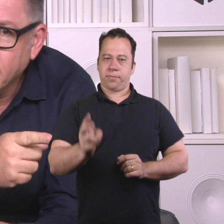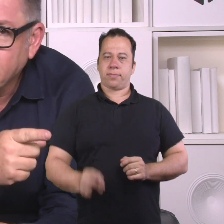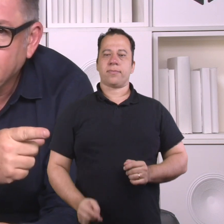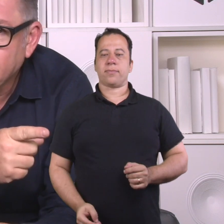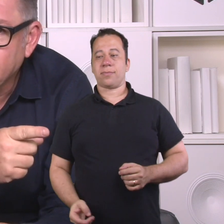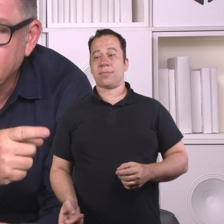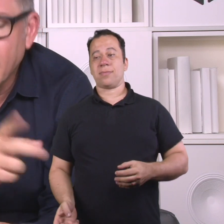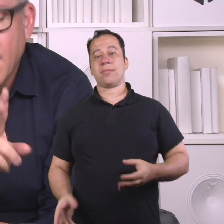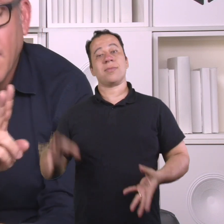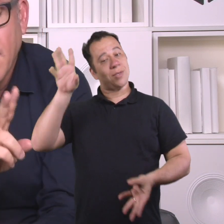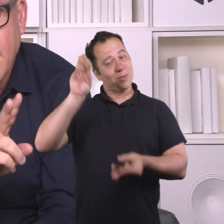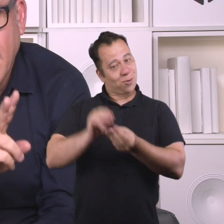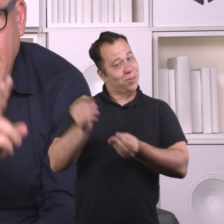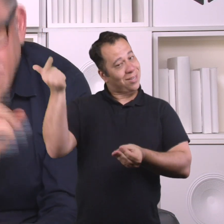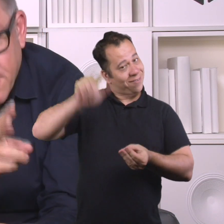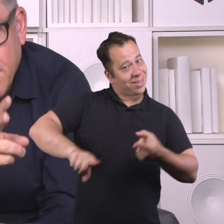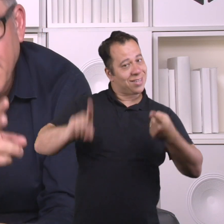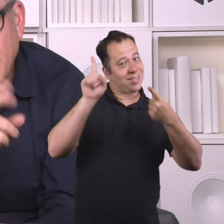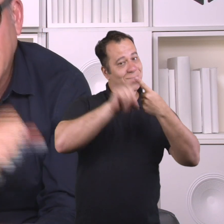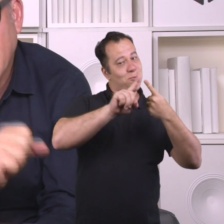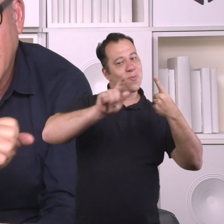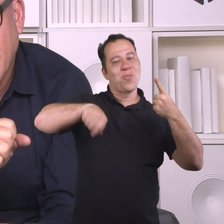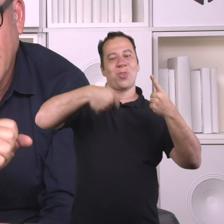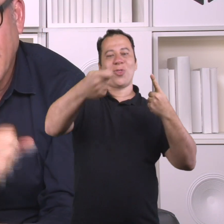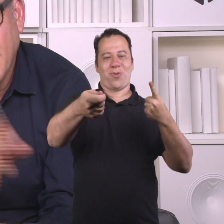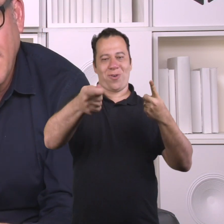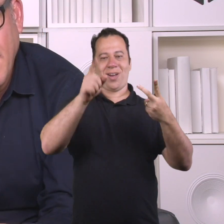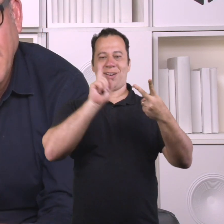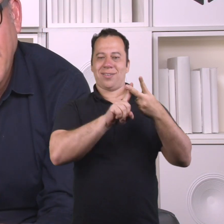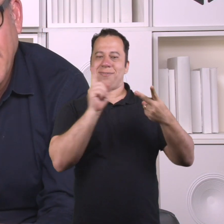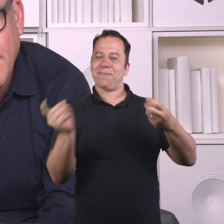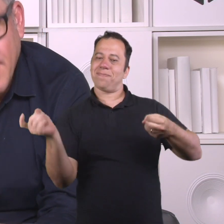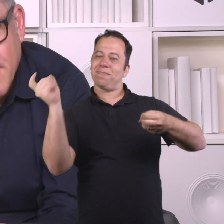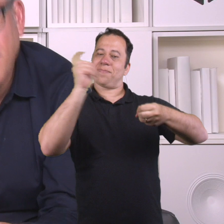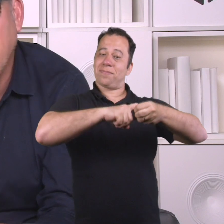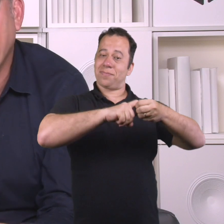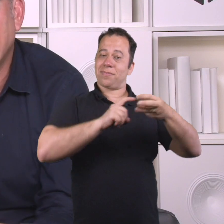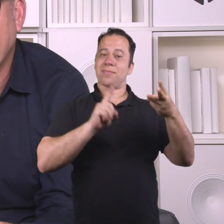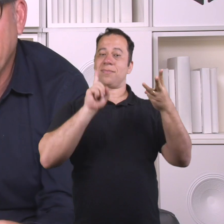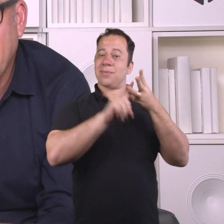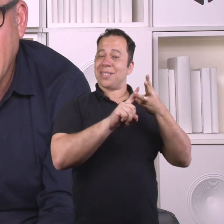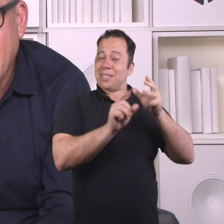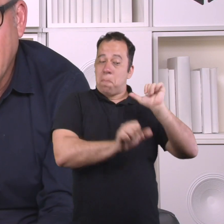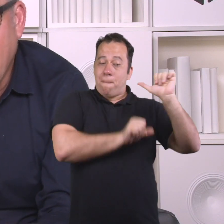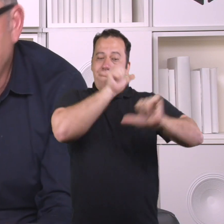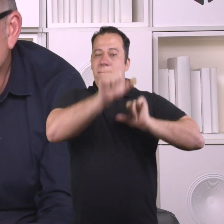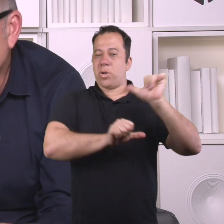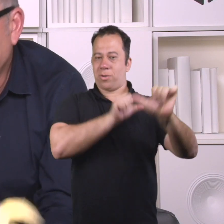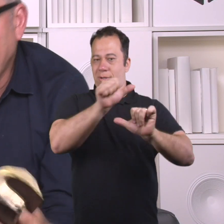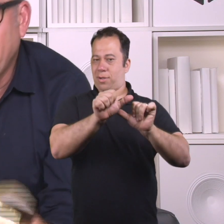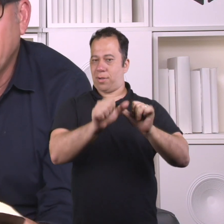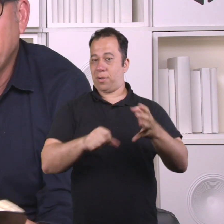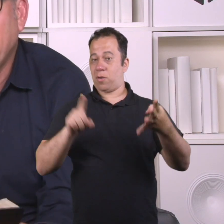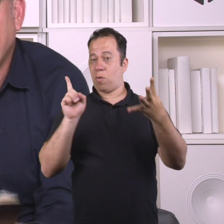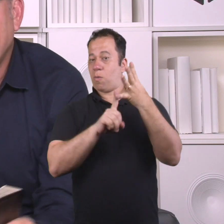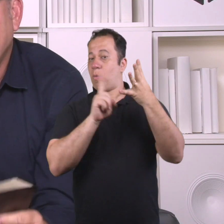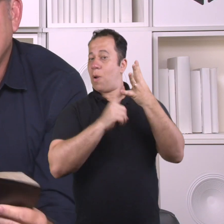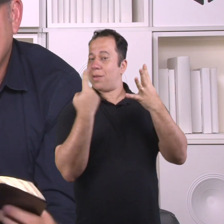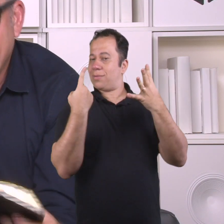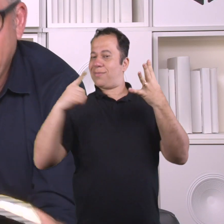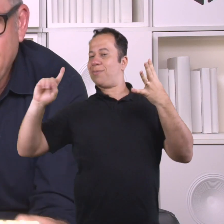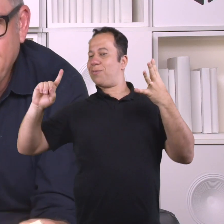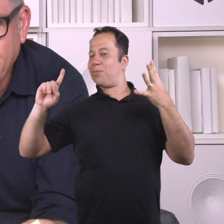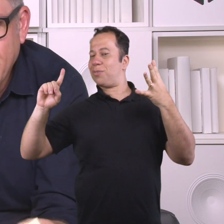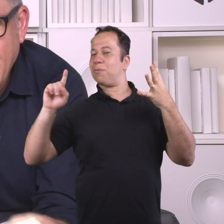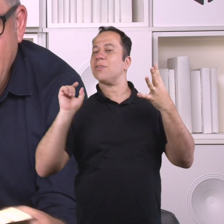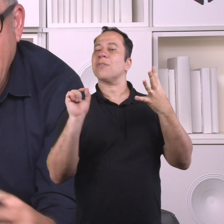doar, tem restituir e tem transformar. A última palavra do Manual de